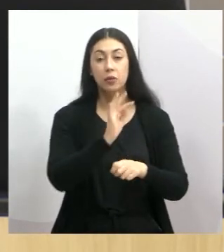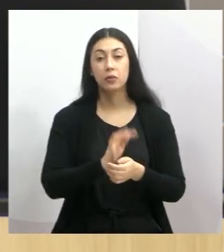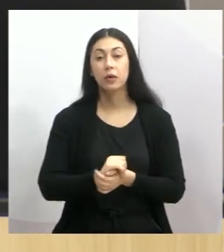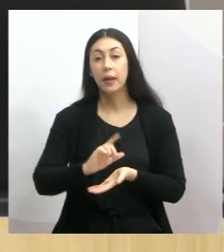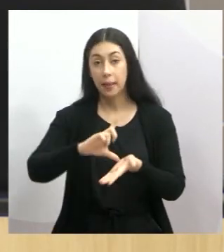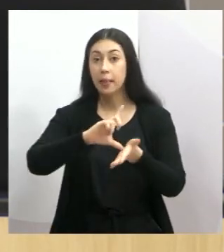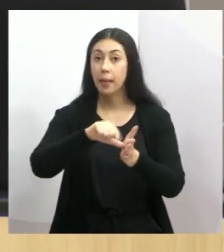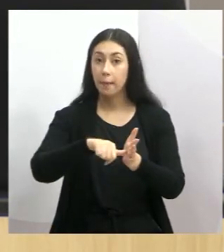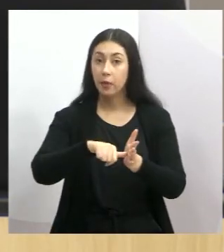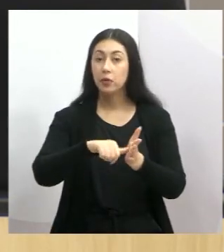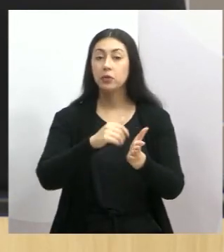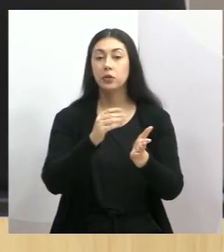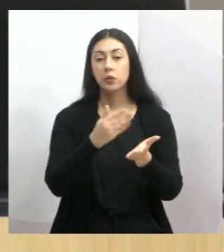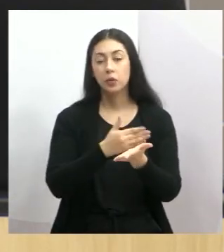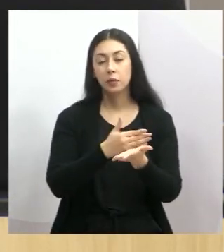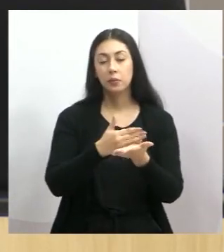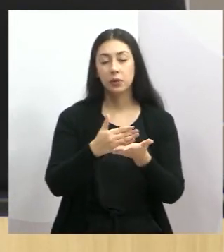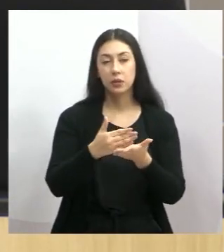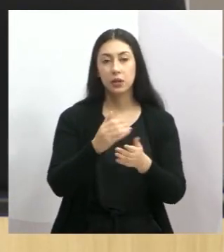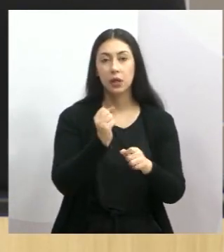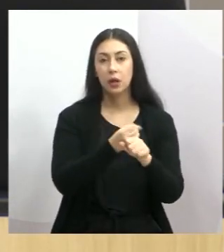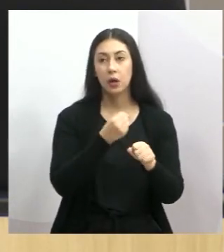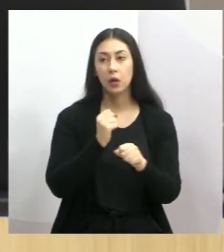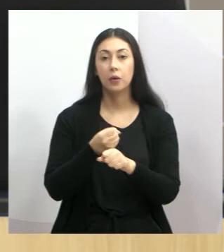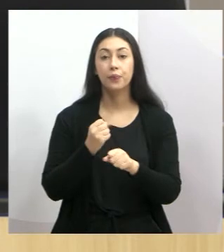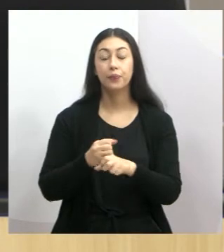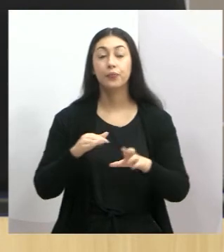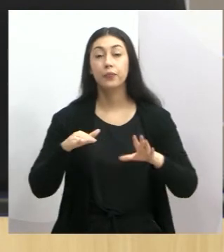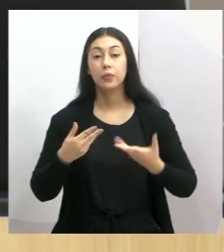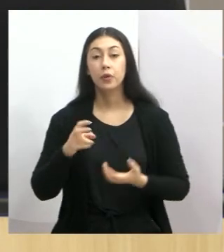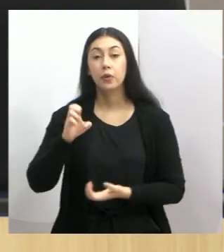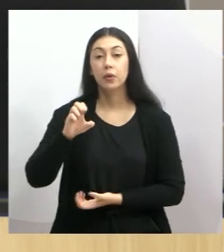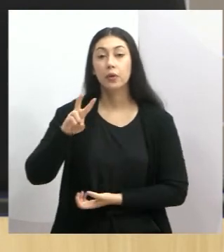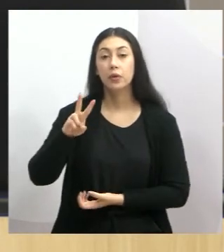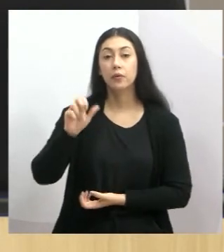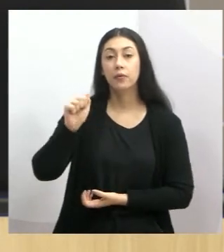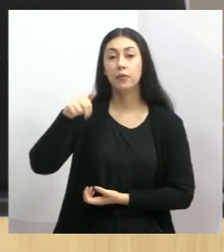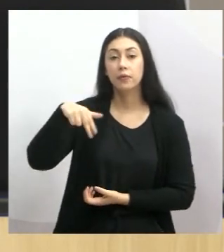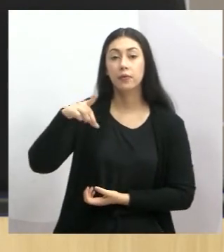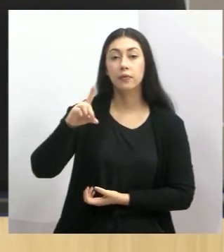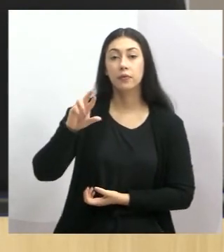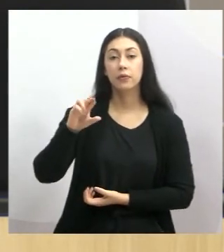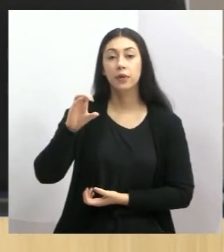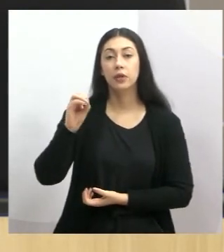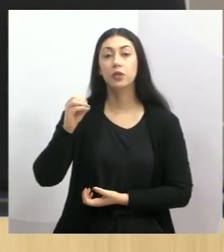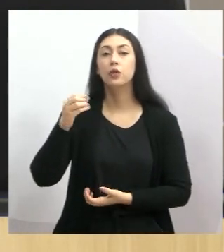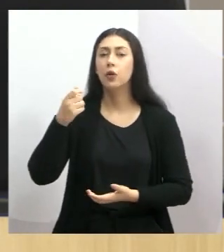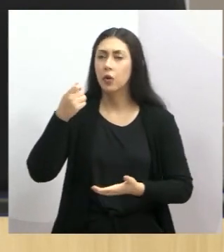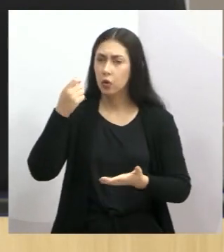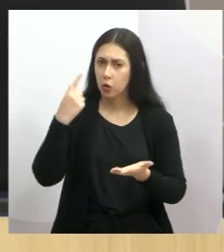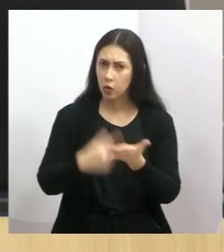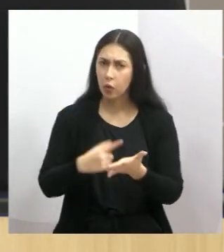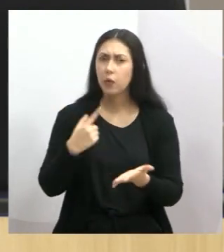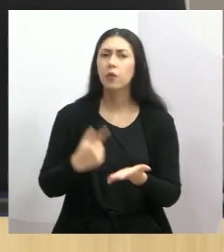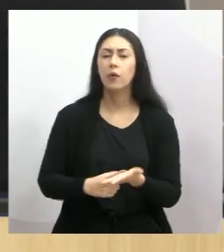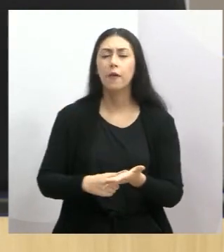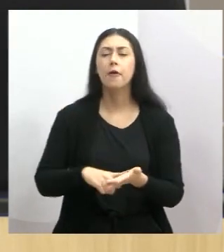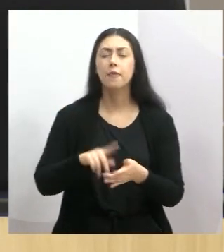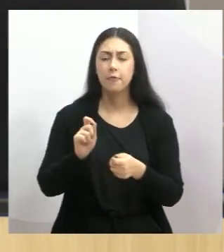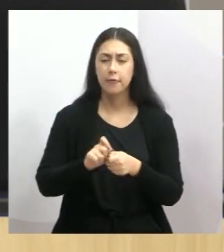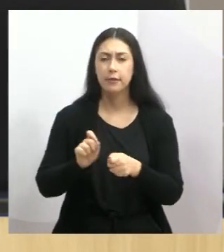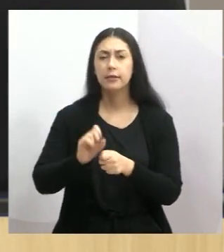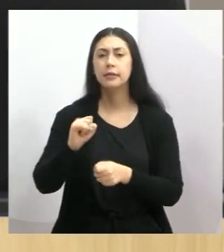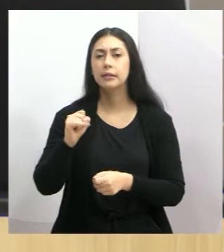executado essa obra tá então o Evandro já me garantiu que essa obra já vai ser realizada tá